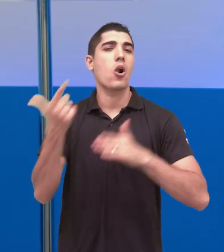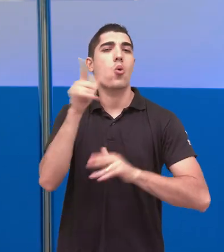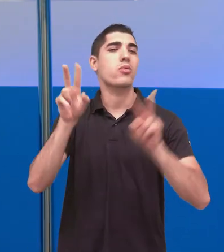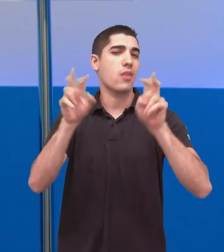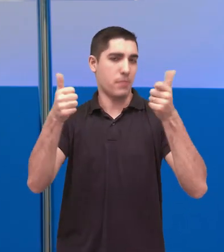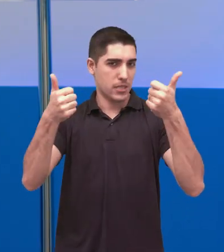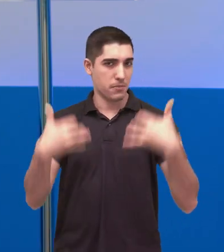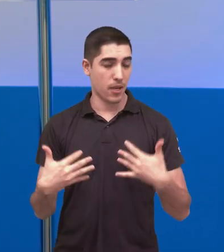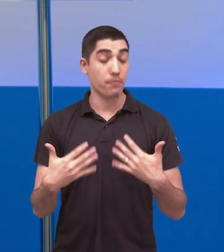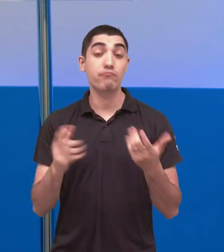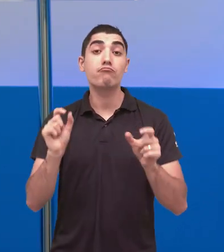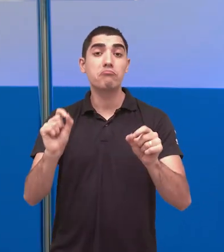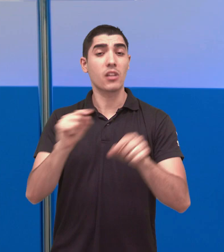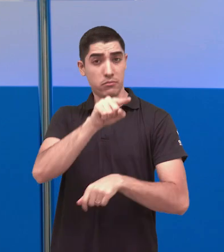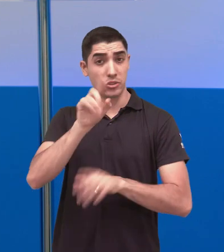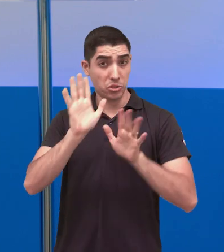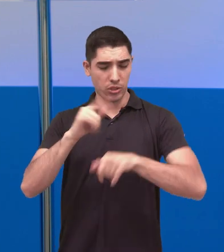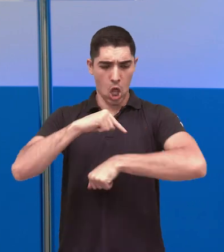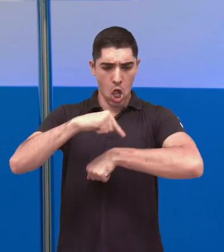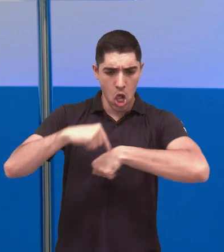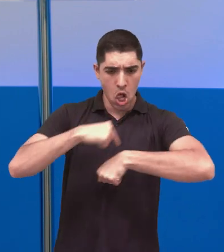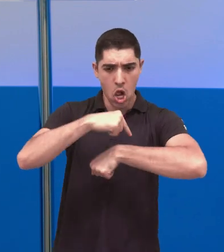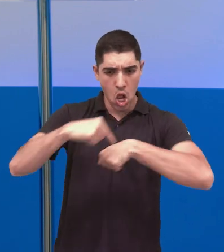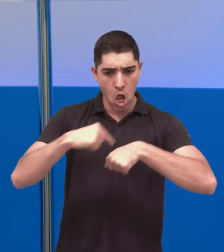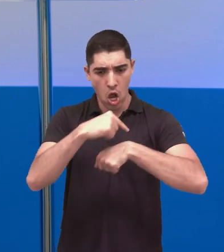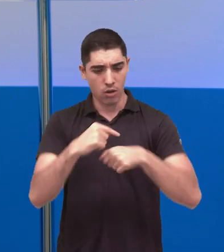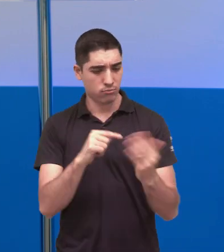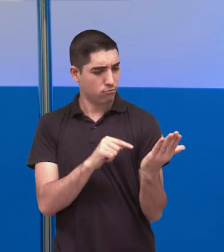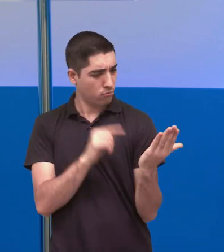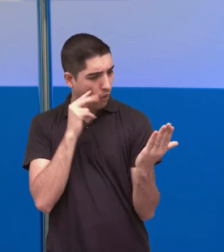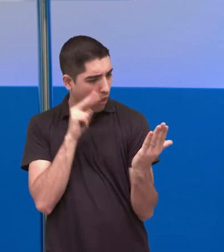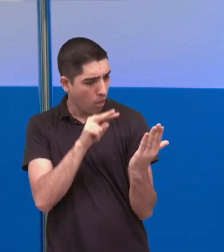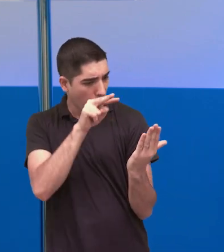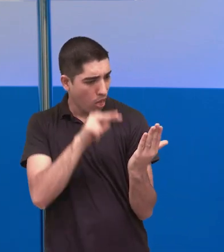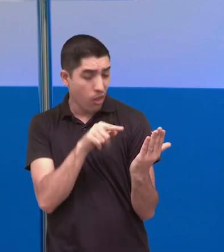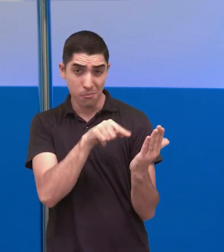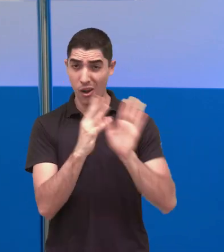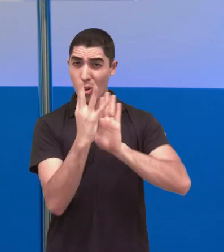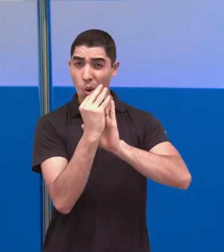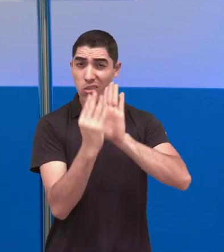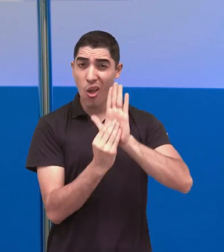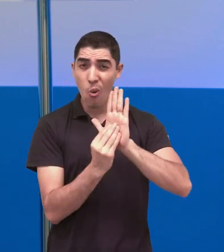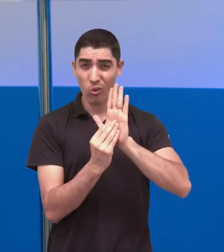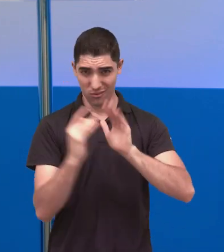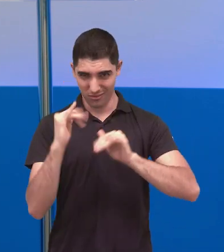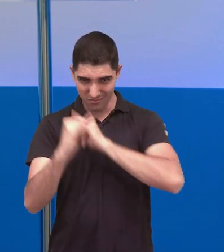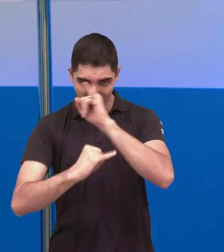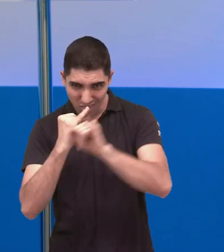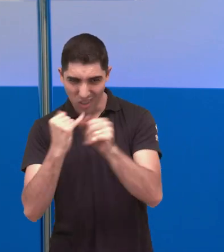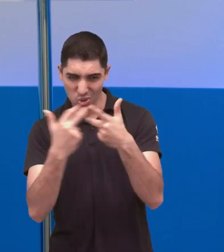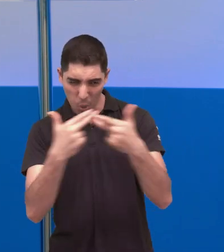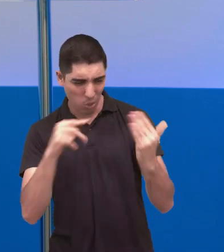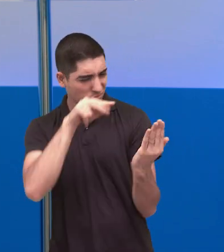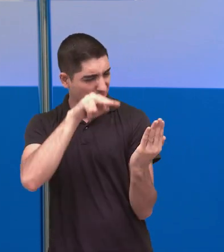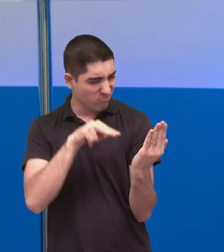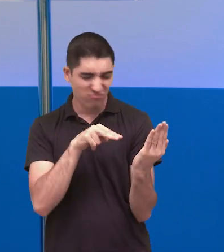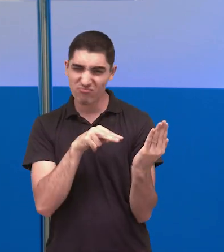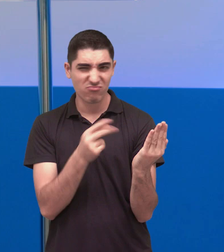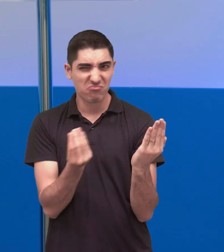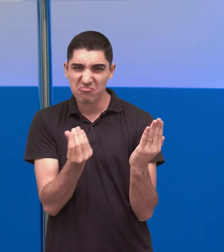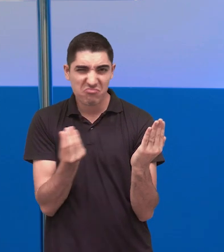passar horas do dia consumindo conteúdos de baixa qualidade publicados em plataformas digitais